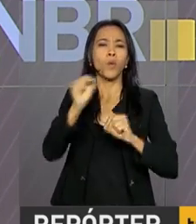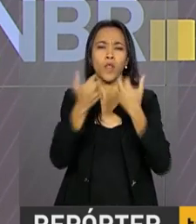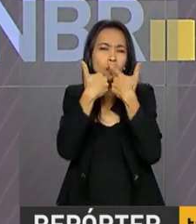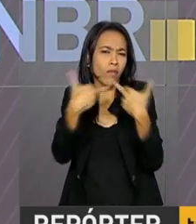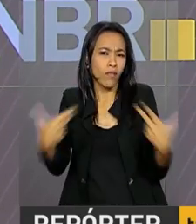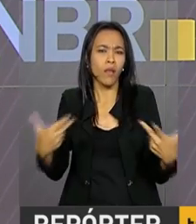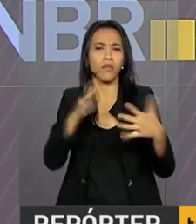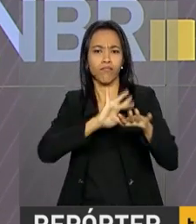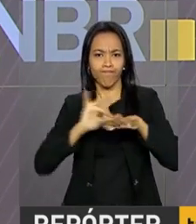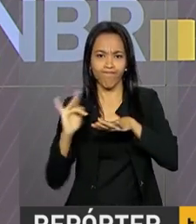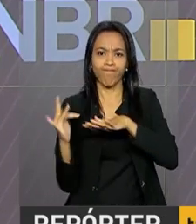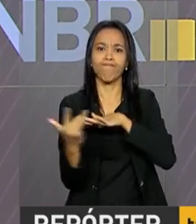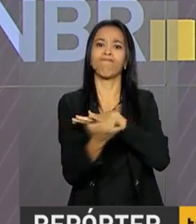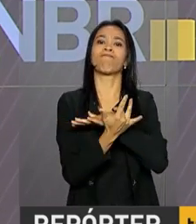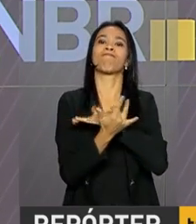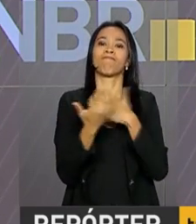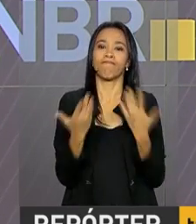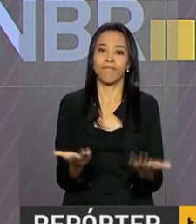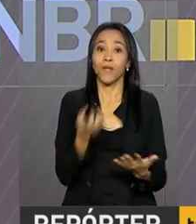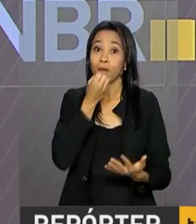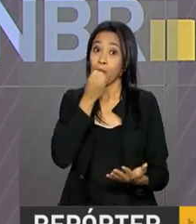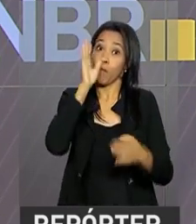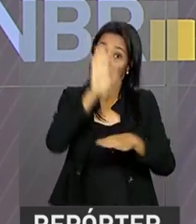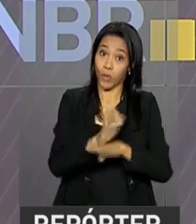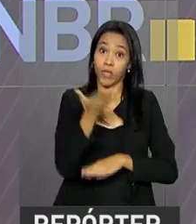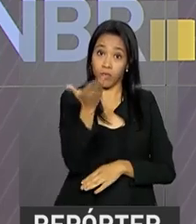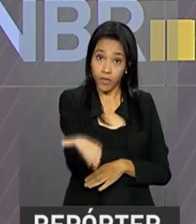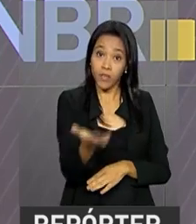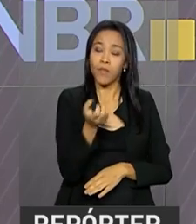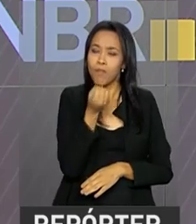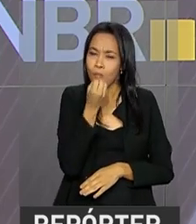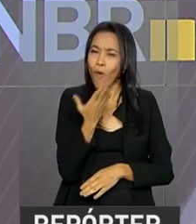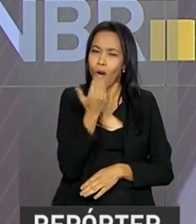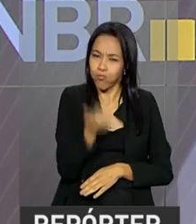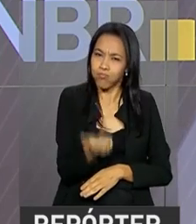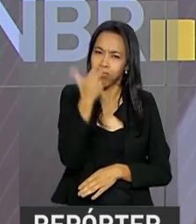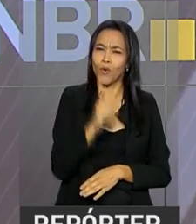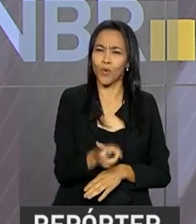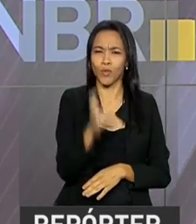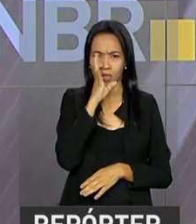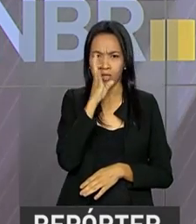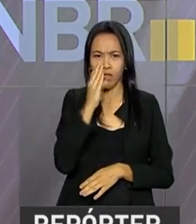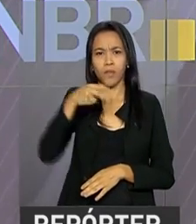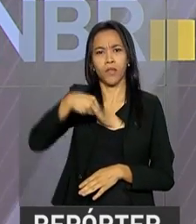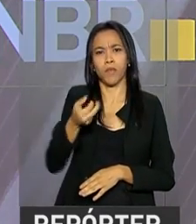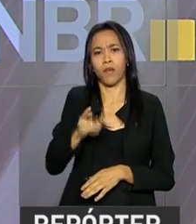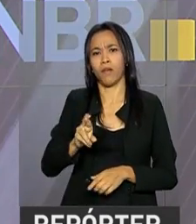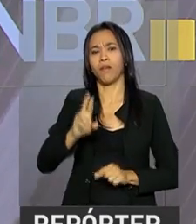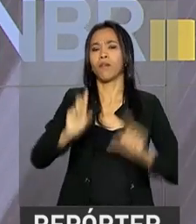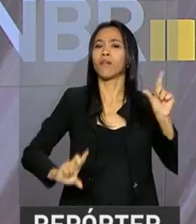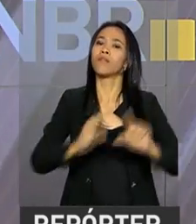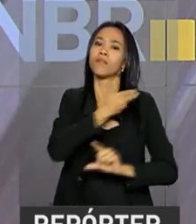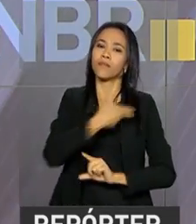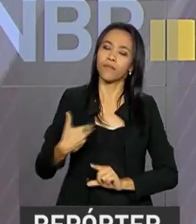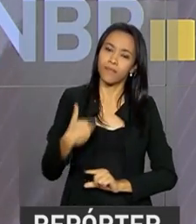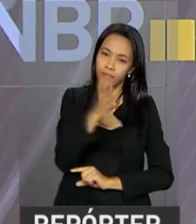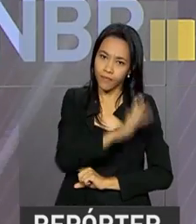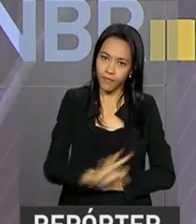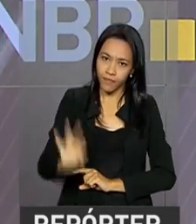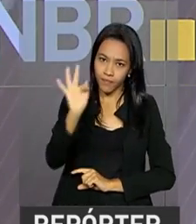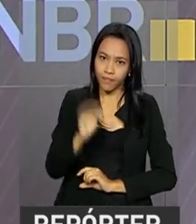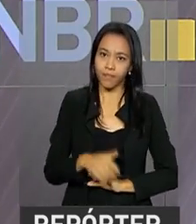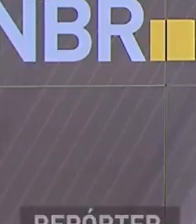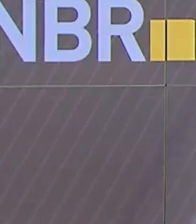novidades em nossas redes sociais Uma boa tarde para você um bom almoço e continue com a gente aqui na TV NBR a TV do